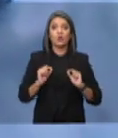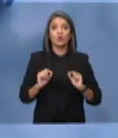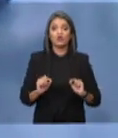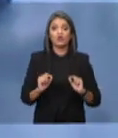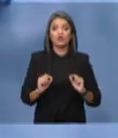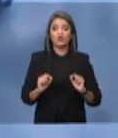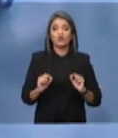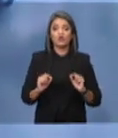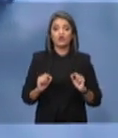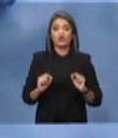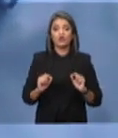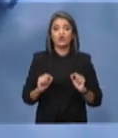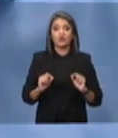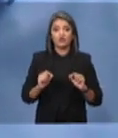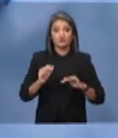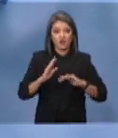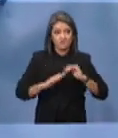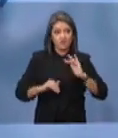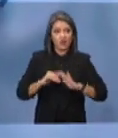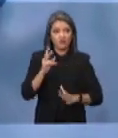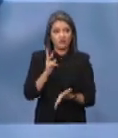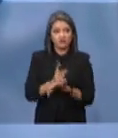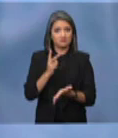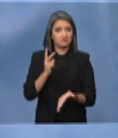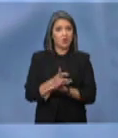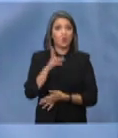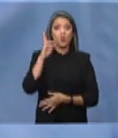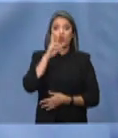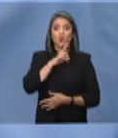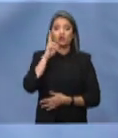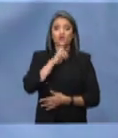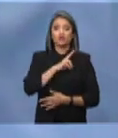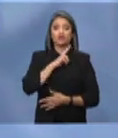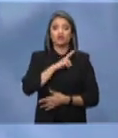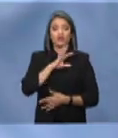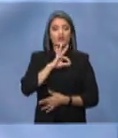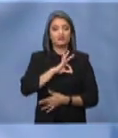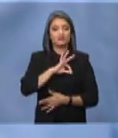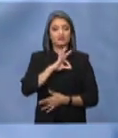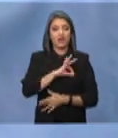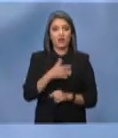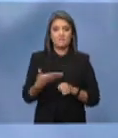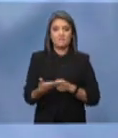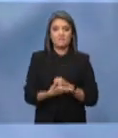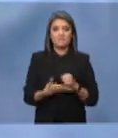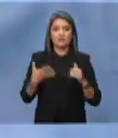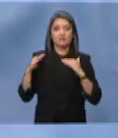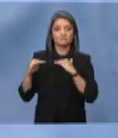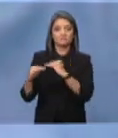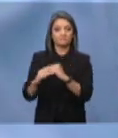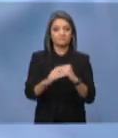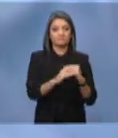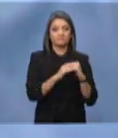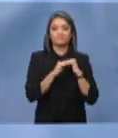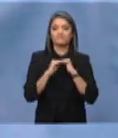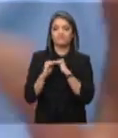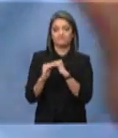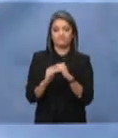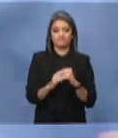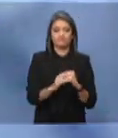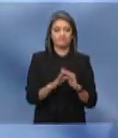colocar em prática o quanto antes a renda básica Universal Incondicional